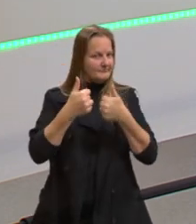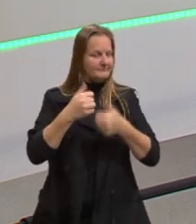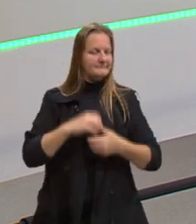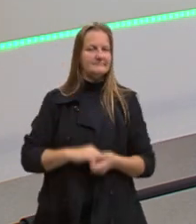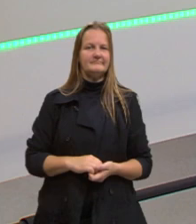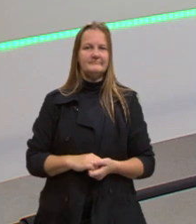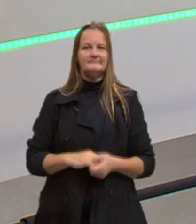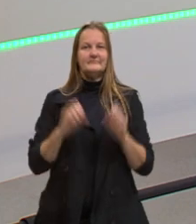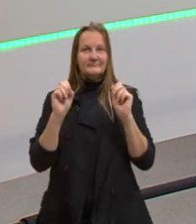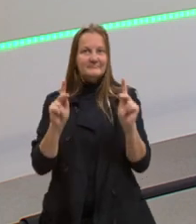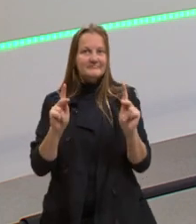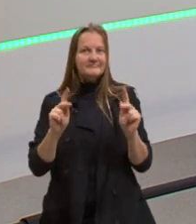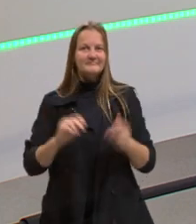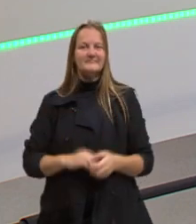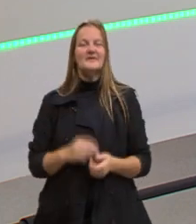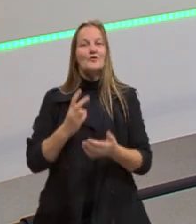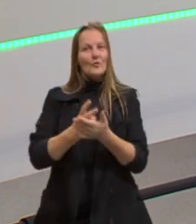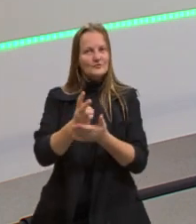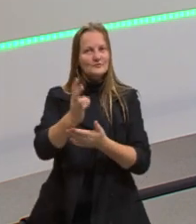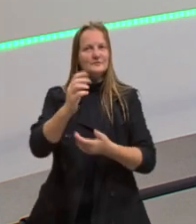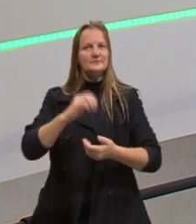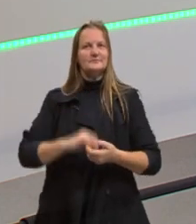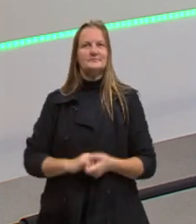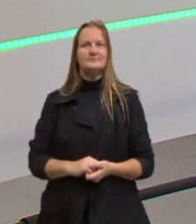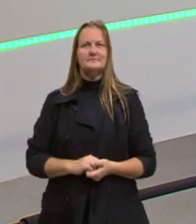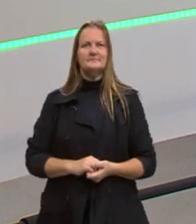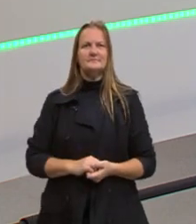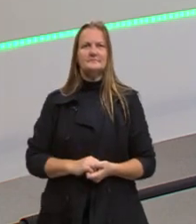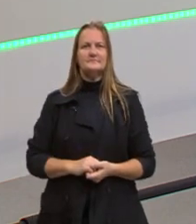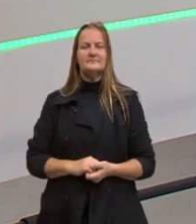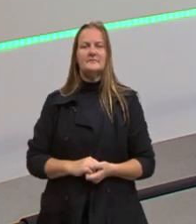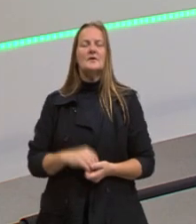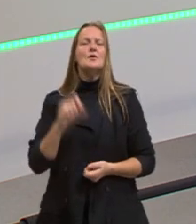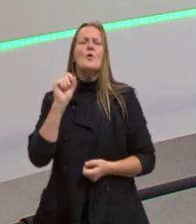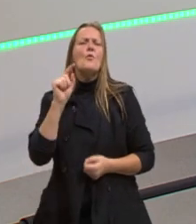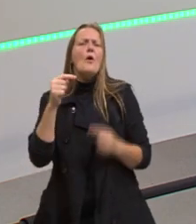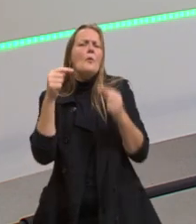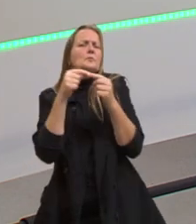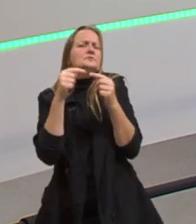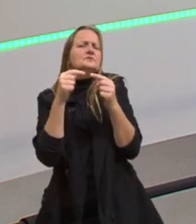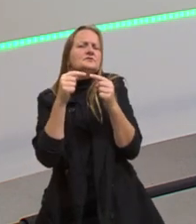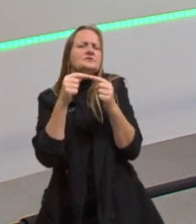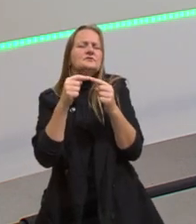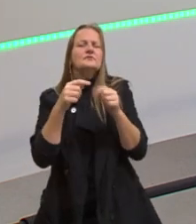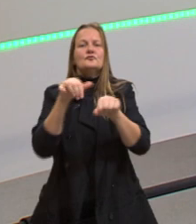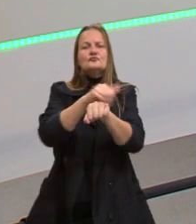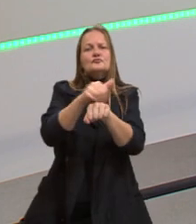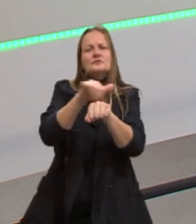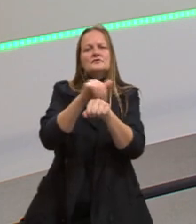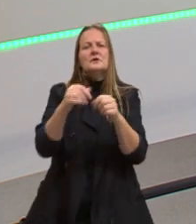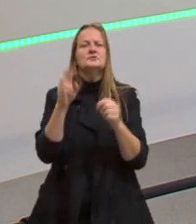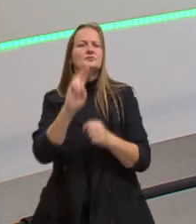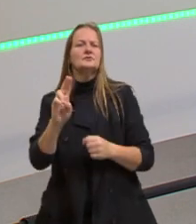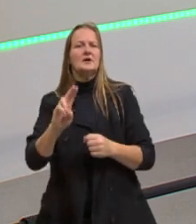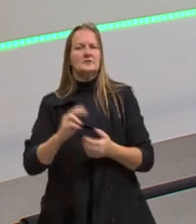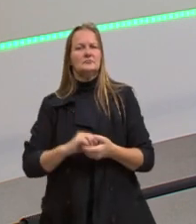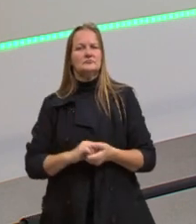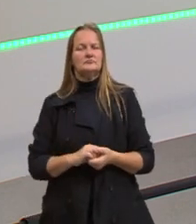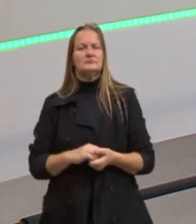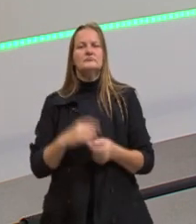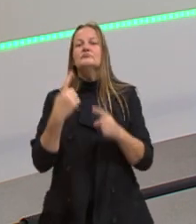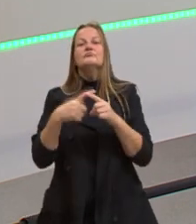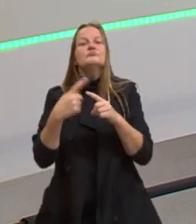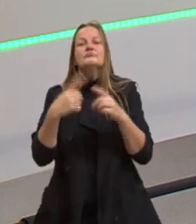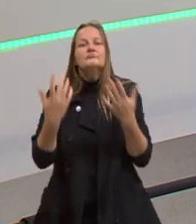chegando até vocês ok sigamos então Quais os objetivos desse tipo de técnicas é